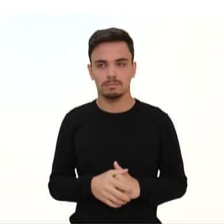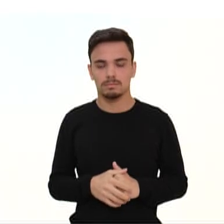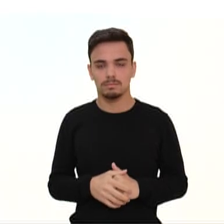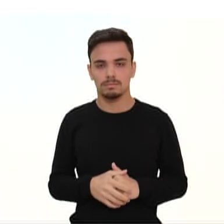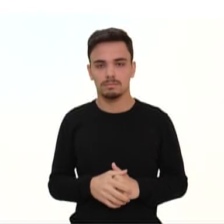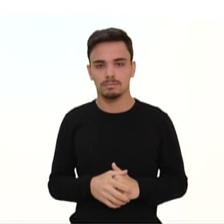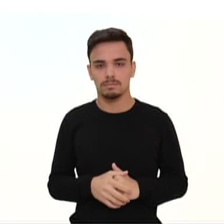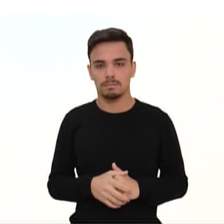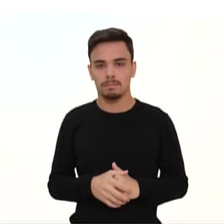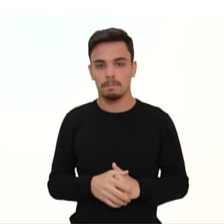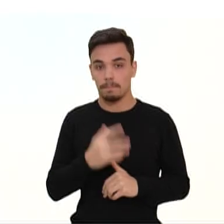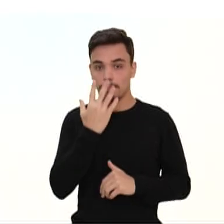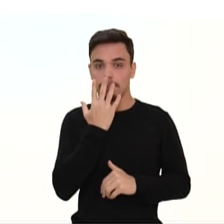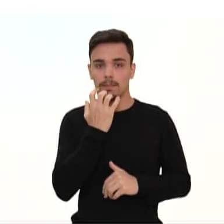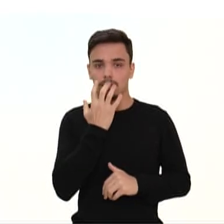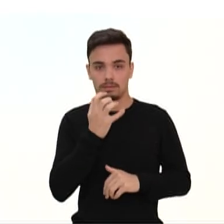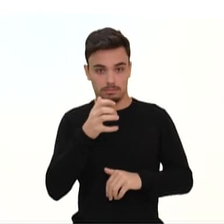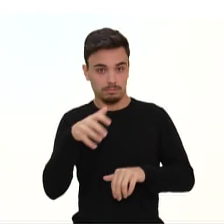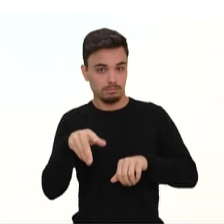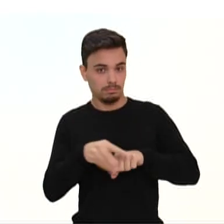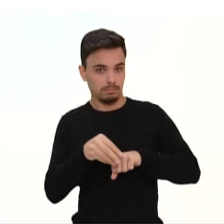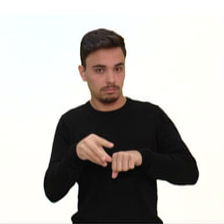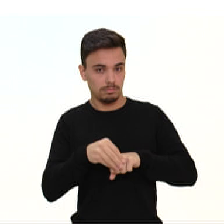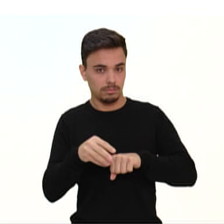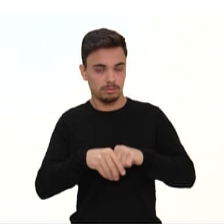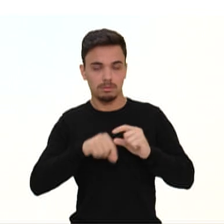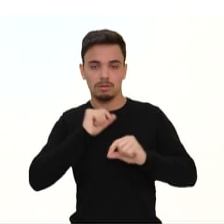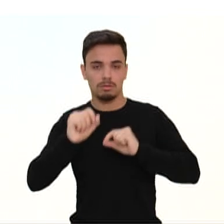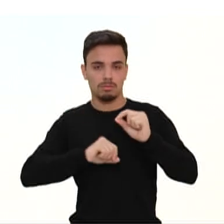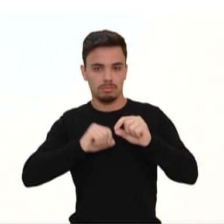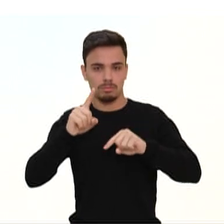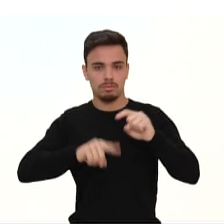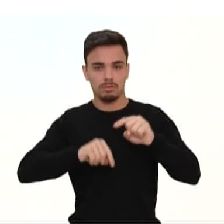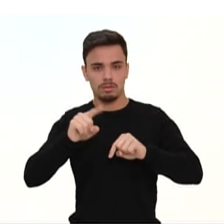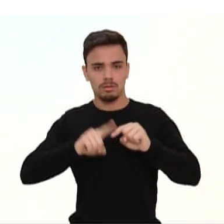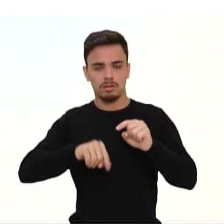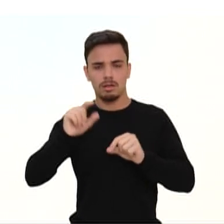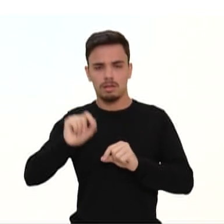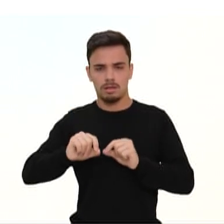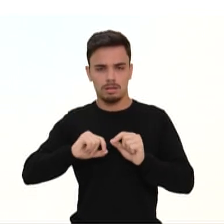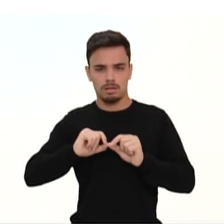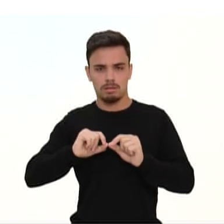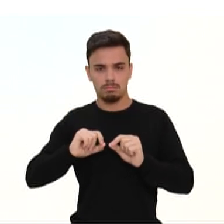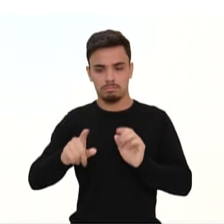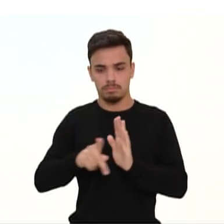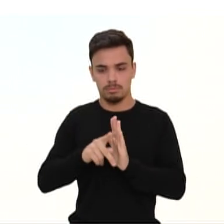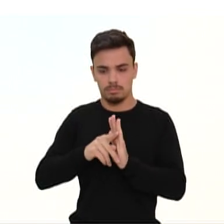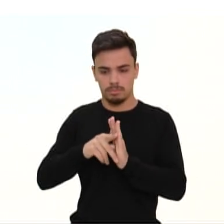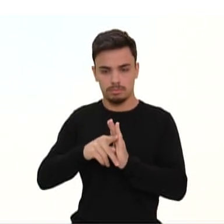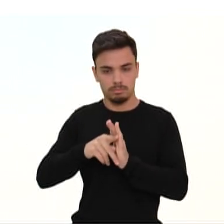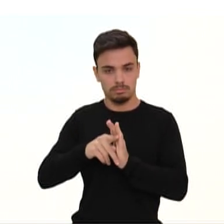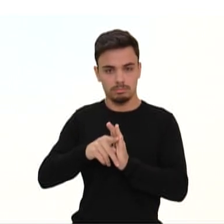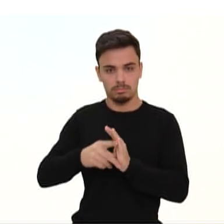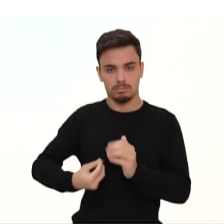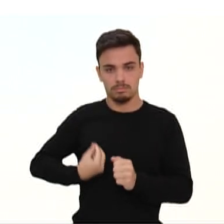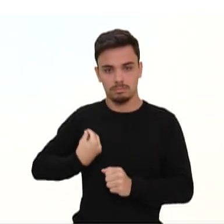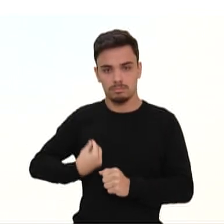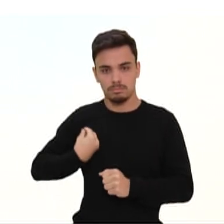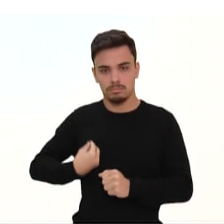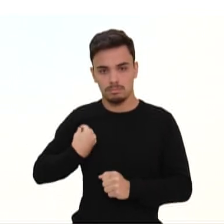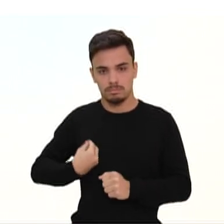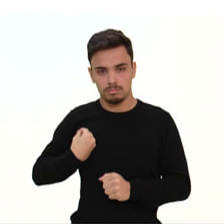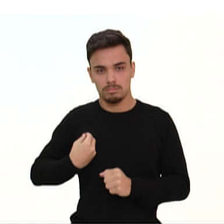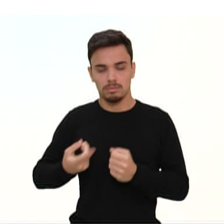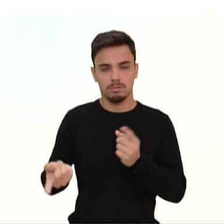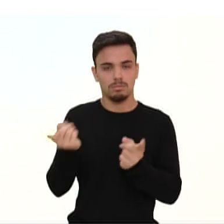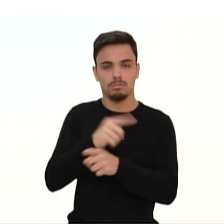Para Nietzsche, o conhecimento é um instrumento a serviço da vida e não o contrário. Não dá